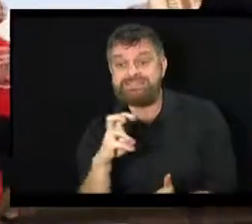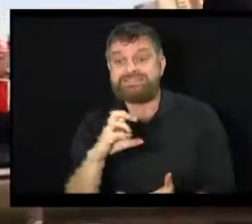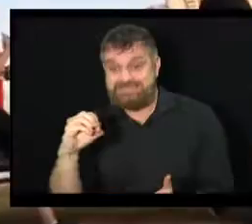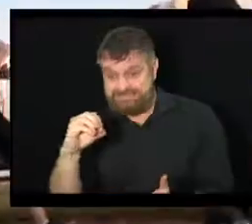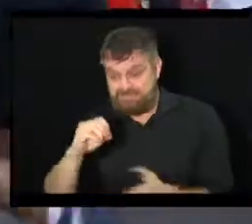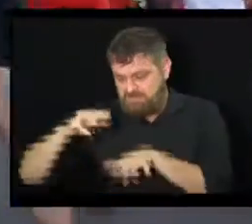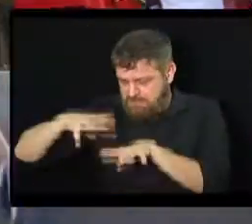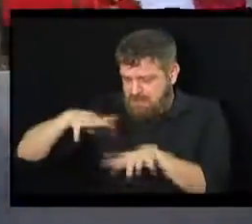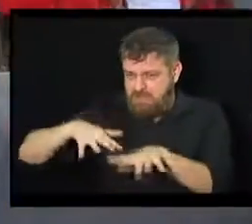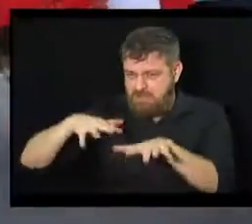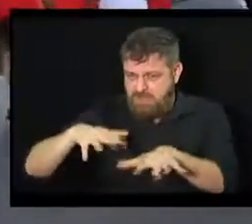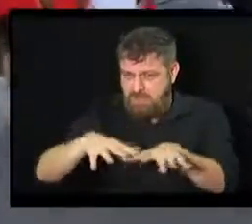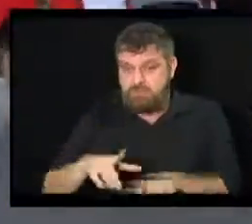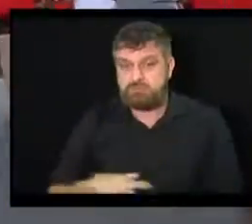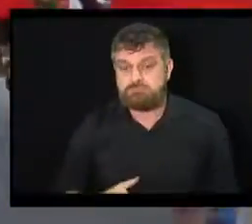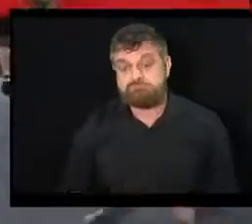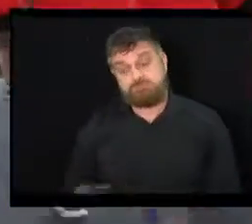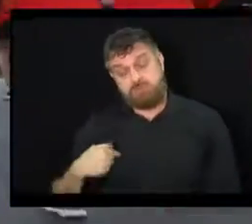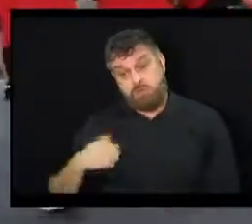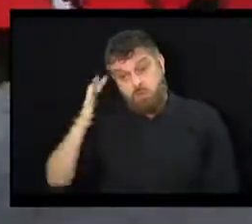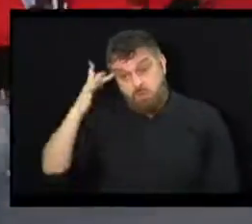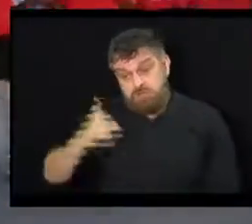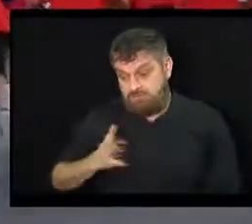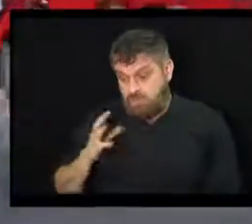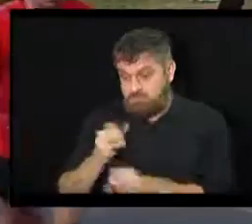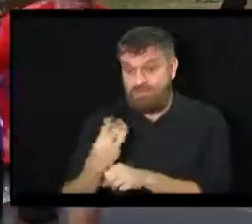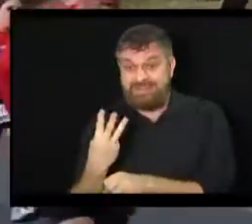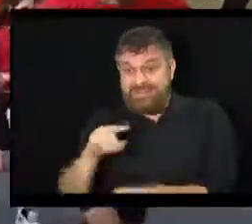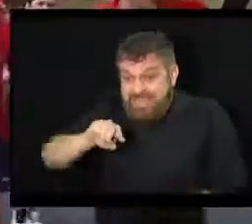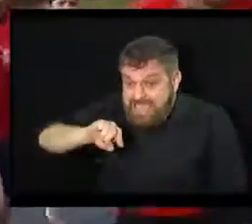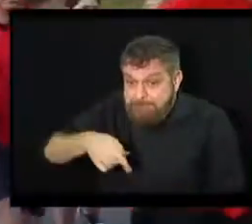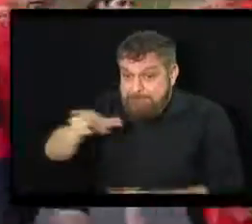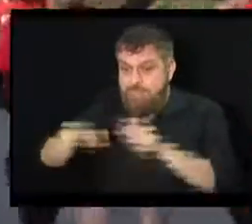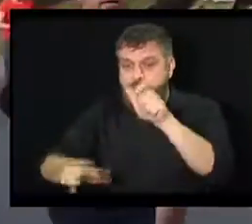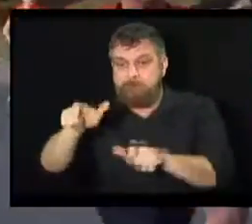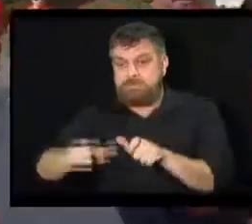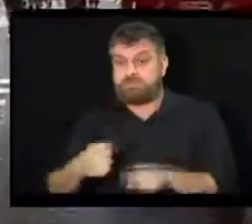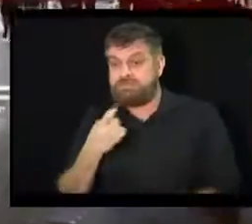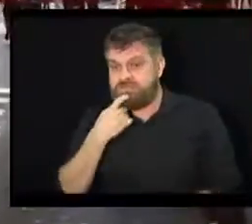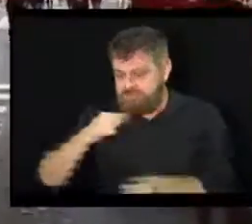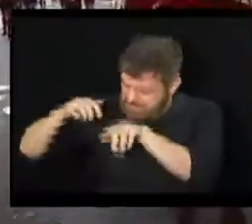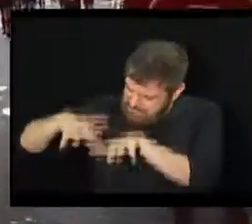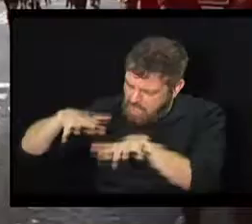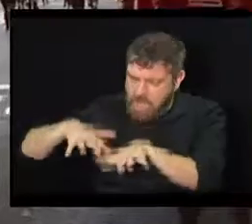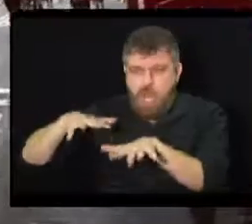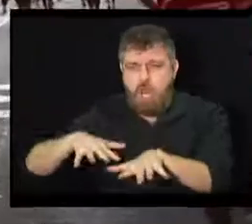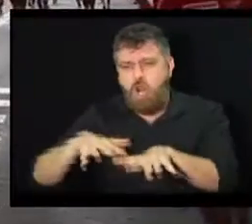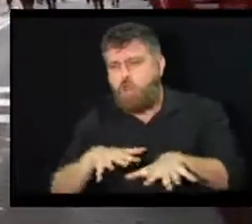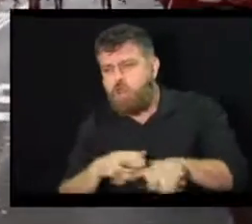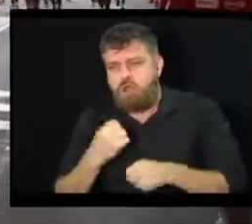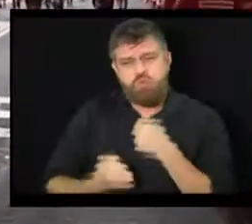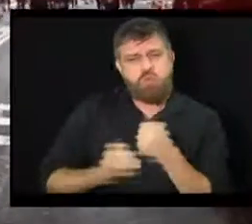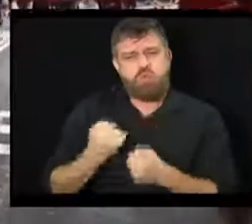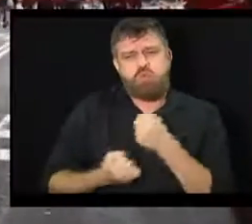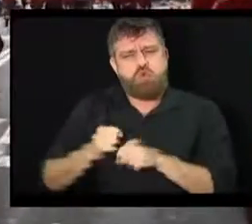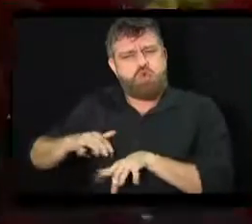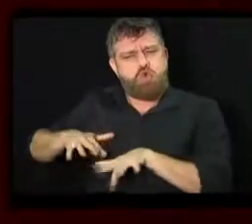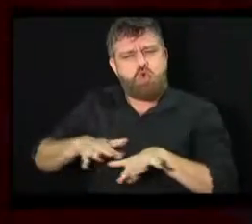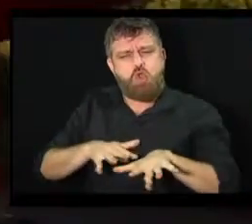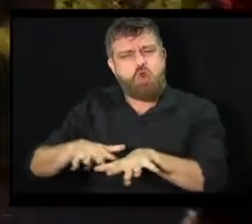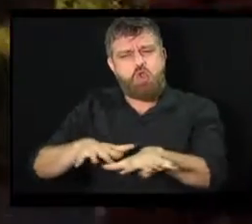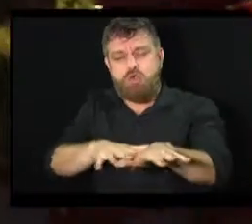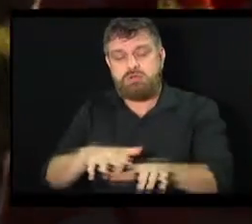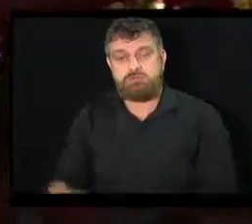A expectativa é que mais de 3 mil atletas participem da corrida aqui na cidade. Os 42 quilômetros